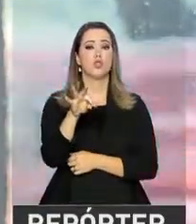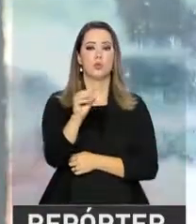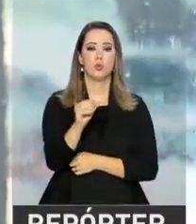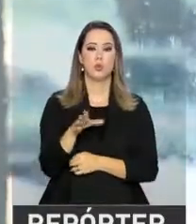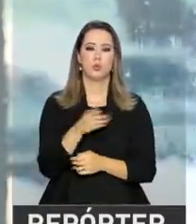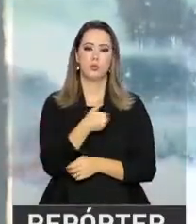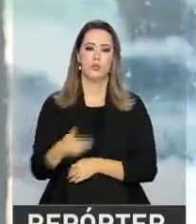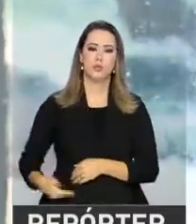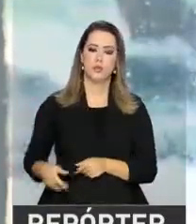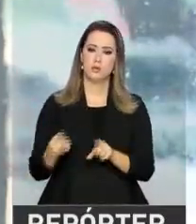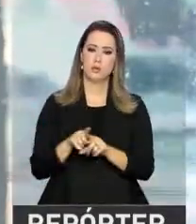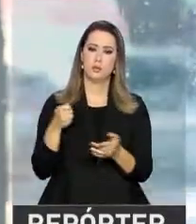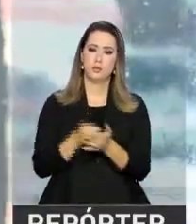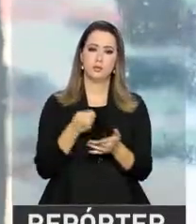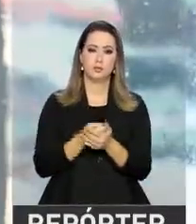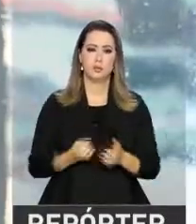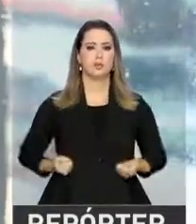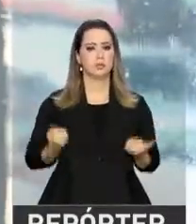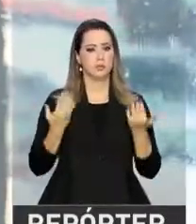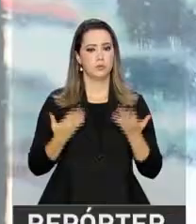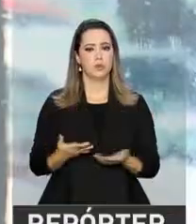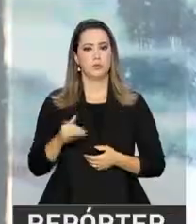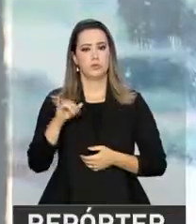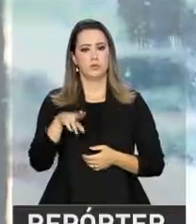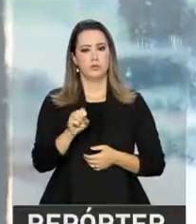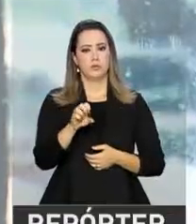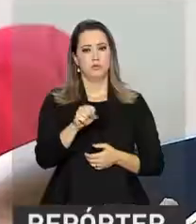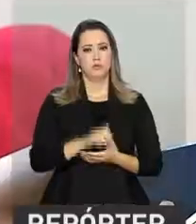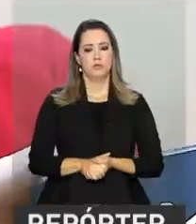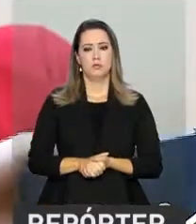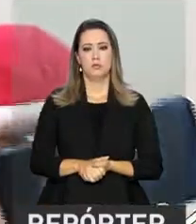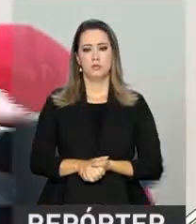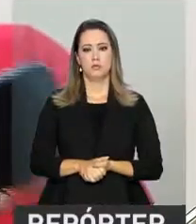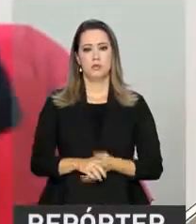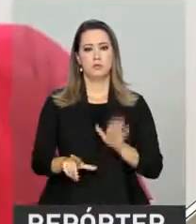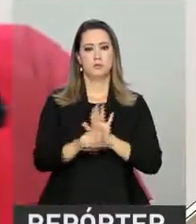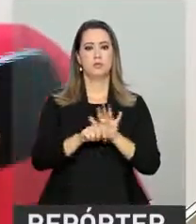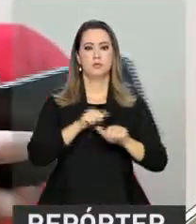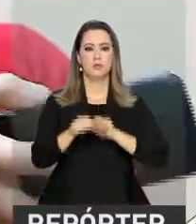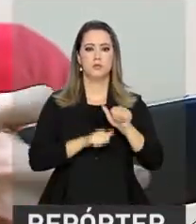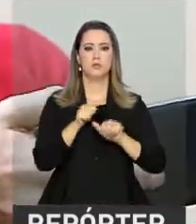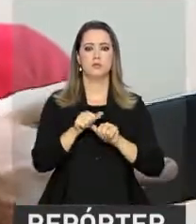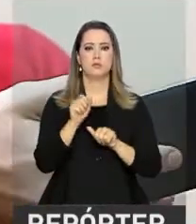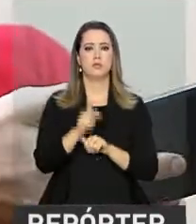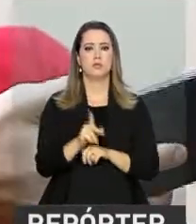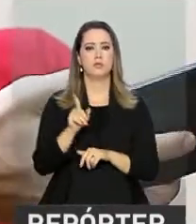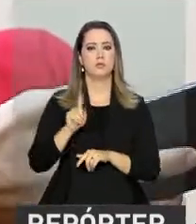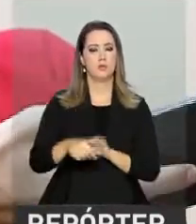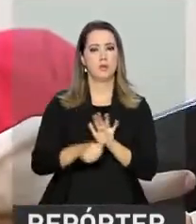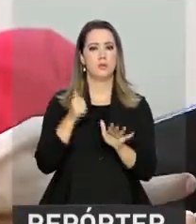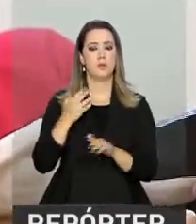recurso será usado para cobrir gastos com a previdência social a reforma da previdência é a primeira a mais